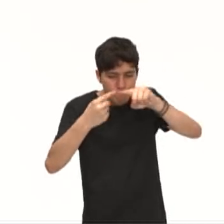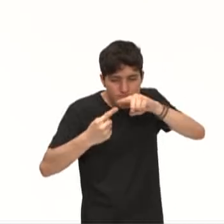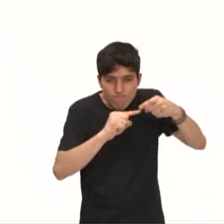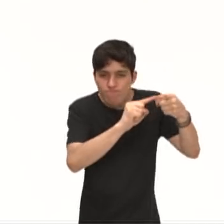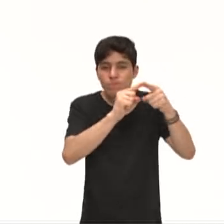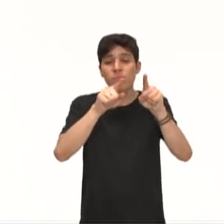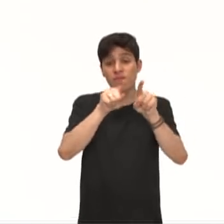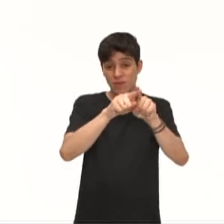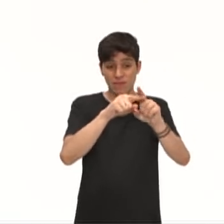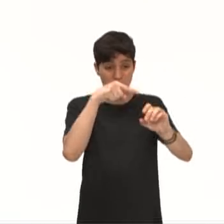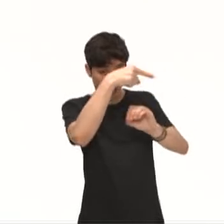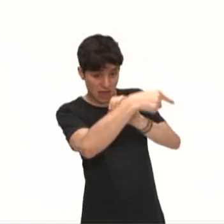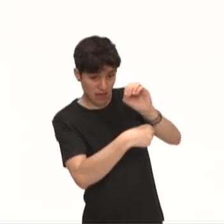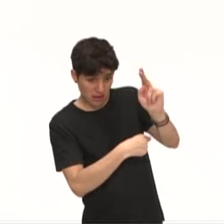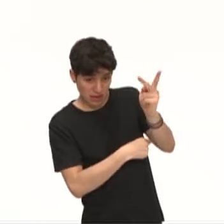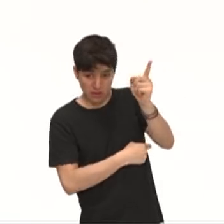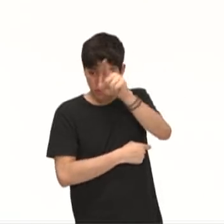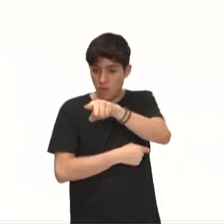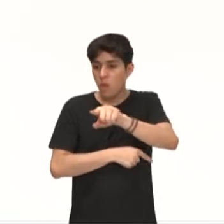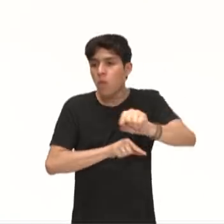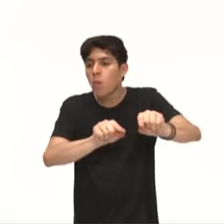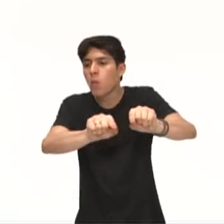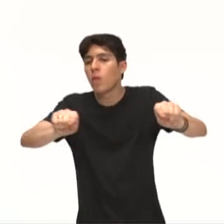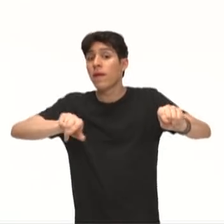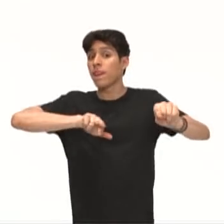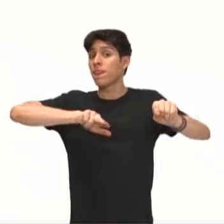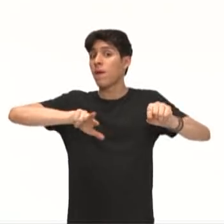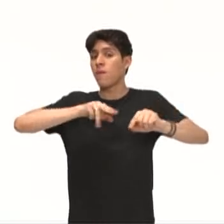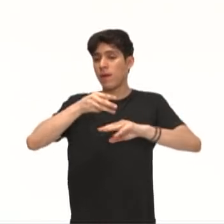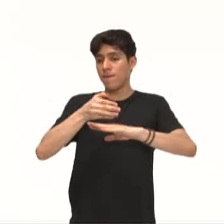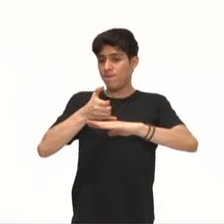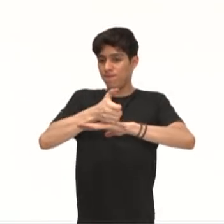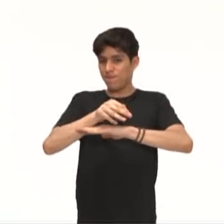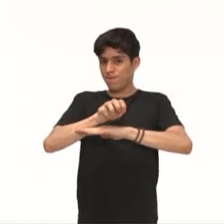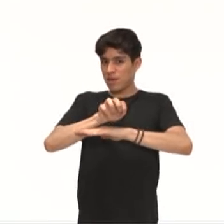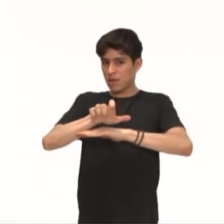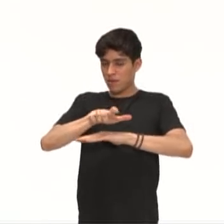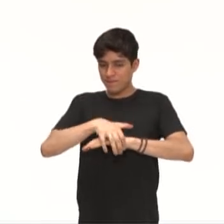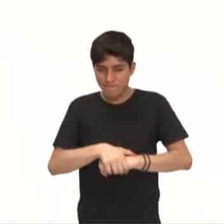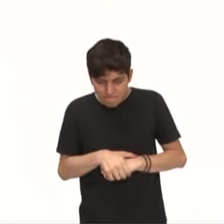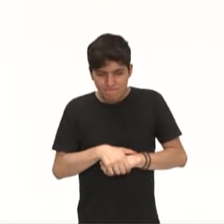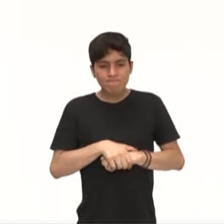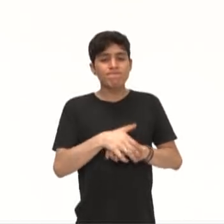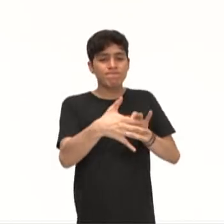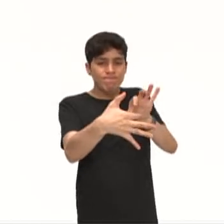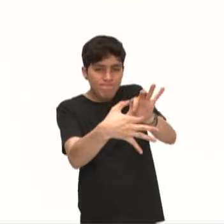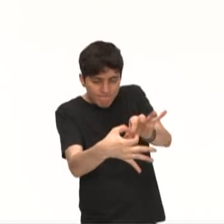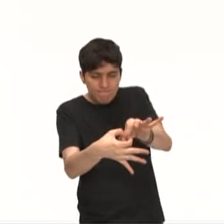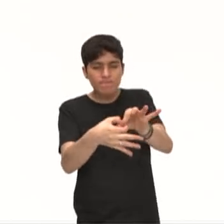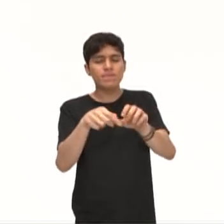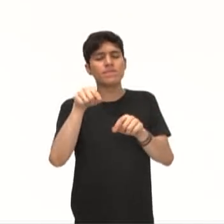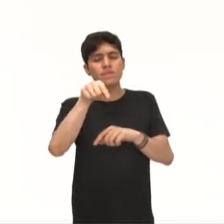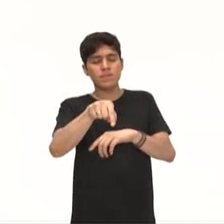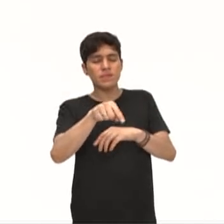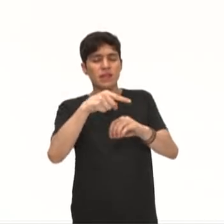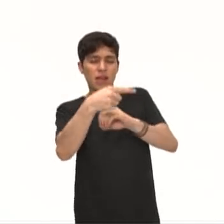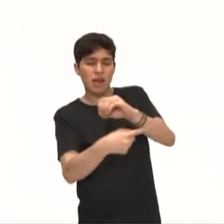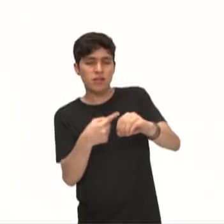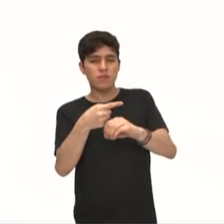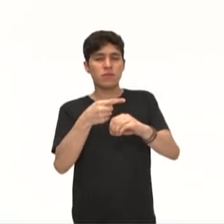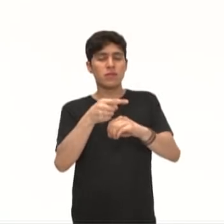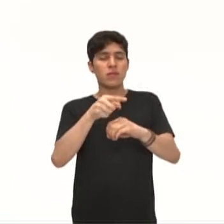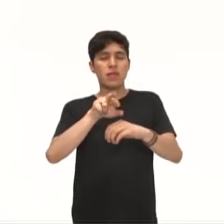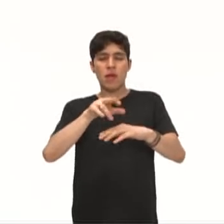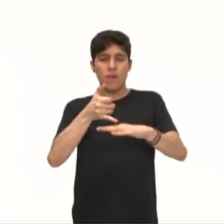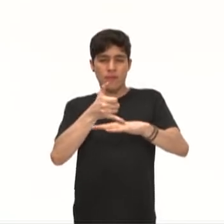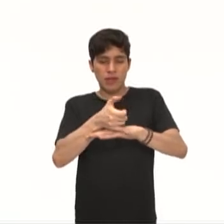hidrogênio com elementos não metais, certo? Entre átomos de não metais e semimetais. E